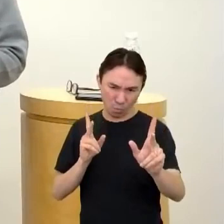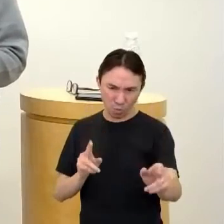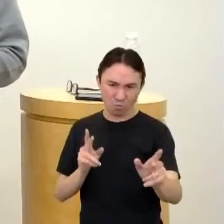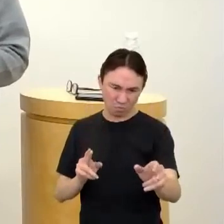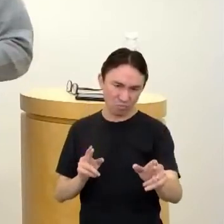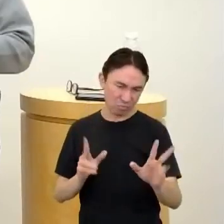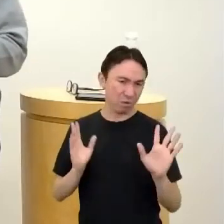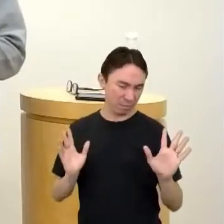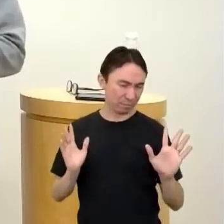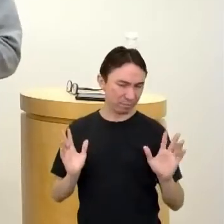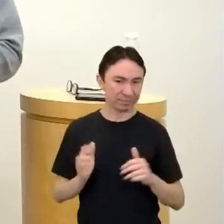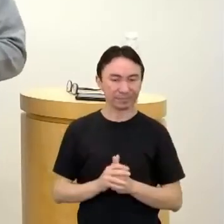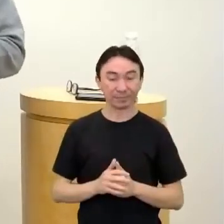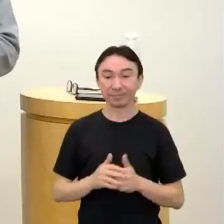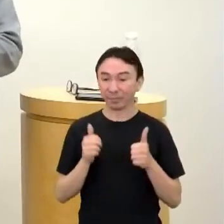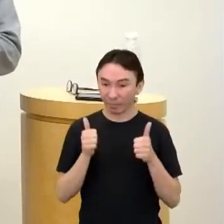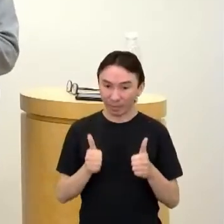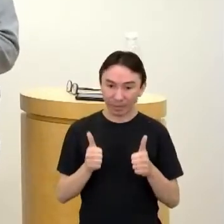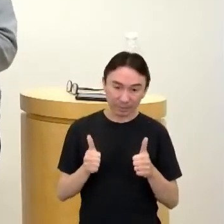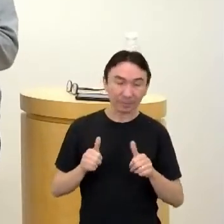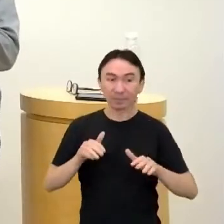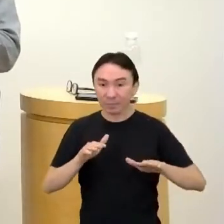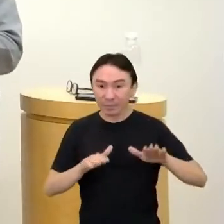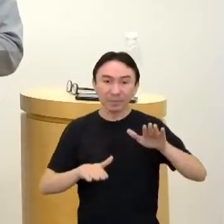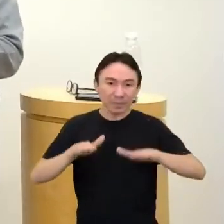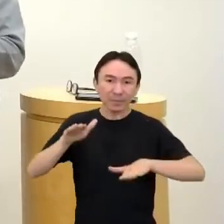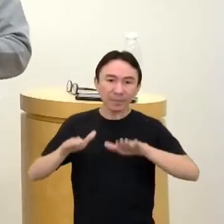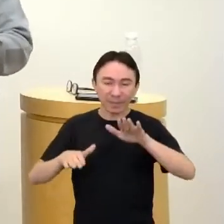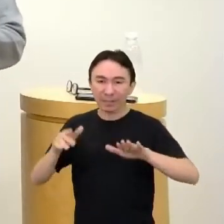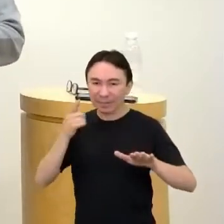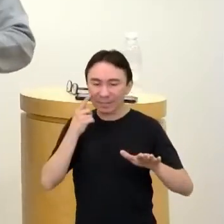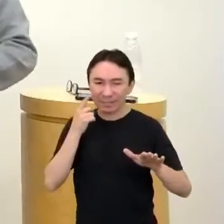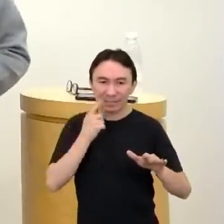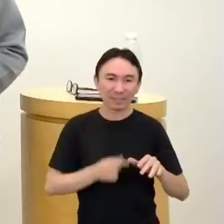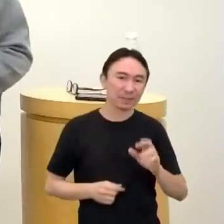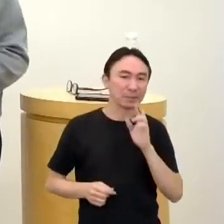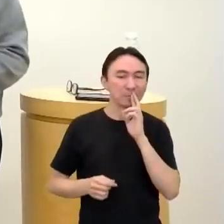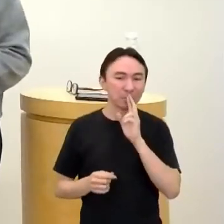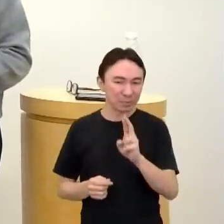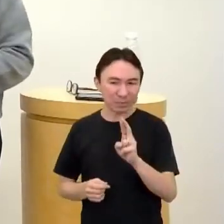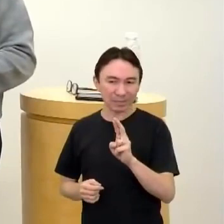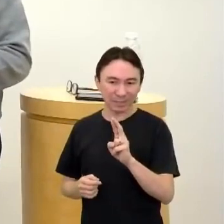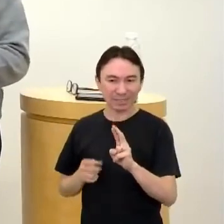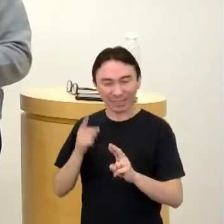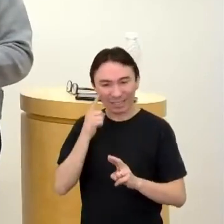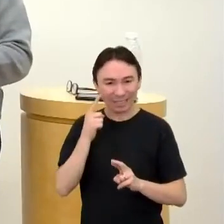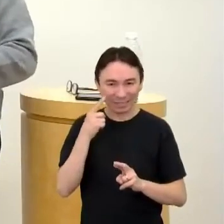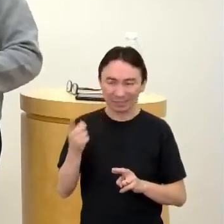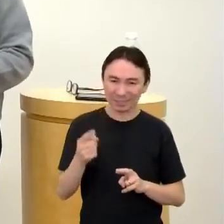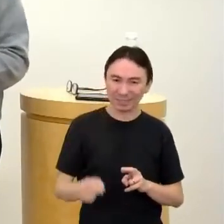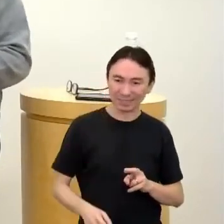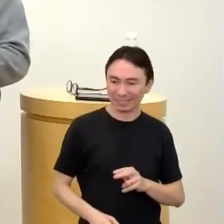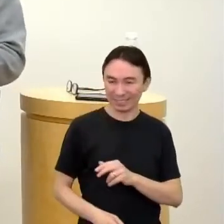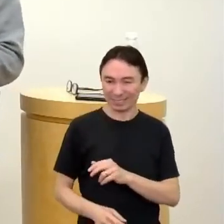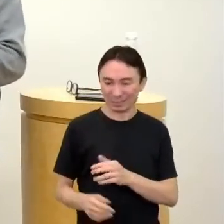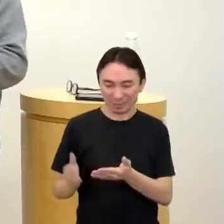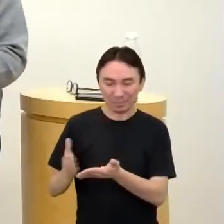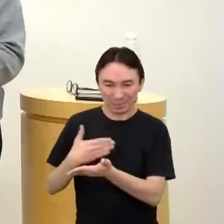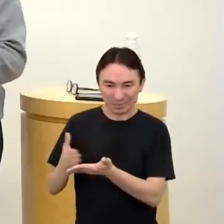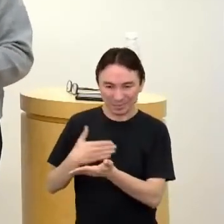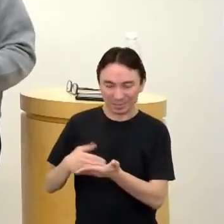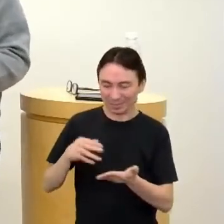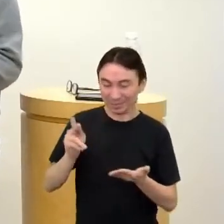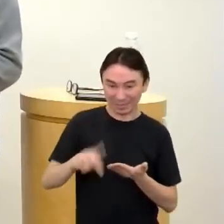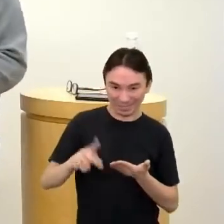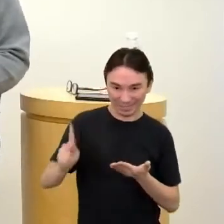lá do Aprender Sempre, tá? Então a gente às vezes olha um pouquinho nas respostas lá no caderno do professor, elas vão por caminhos diferentes, mas é que a